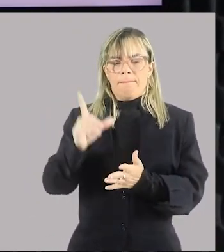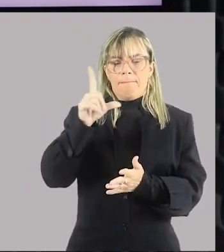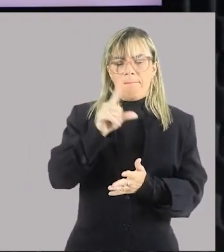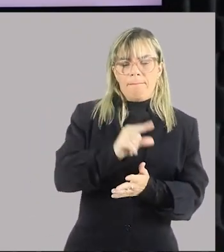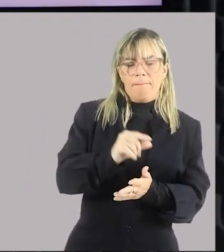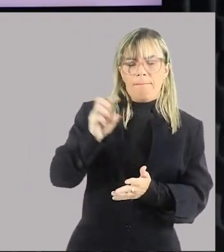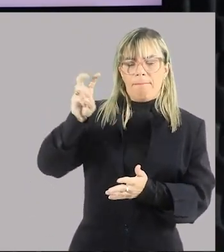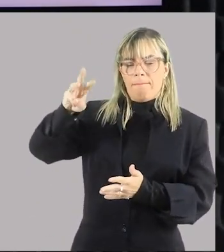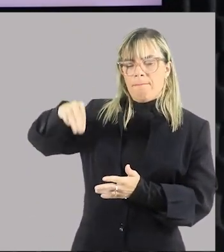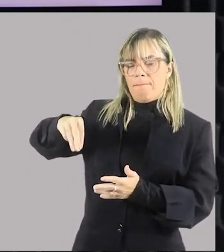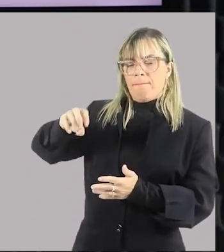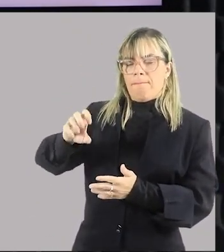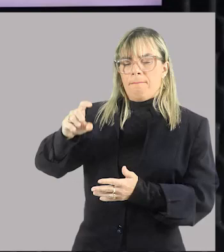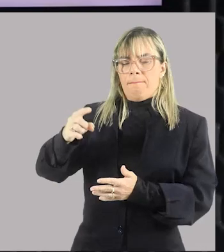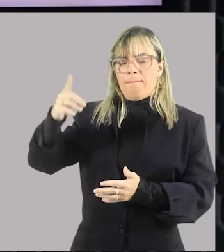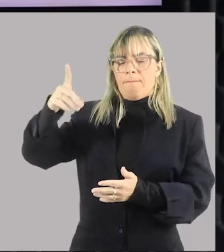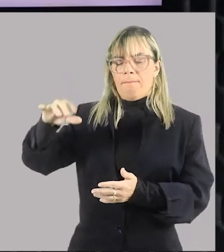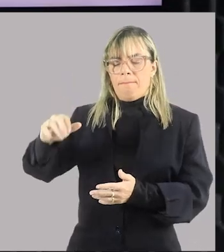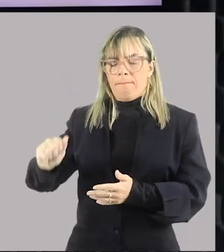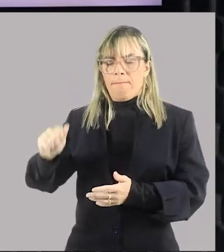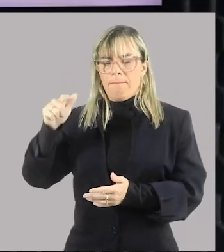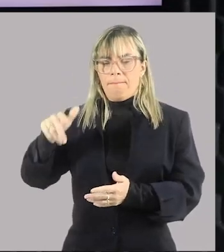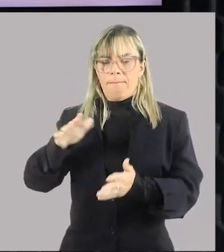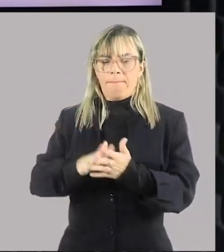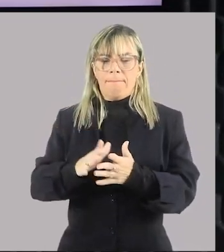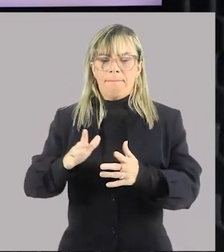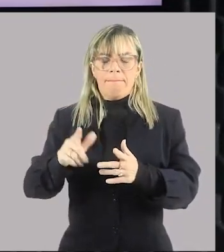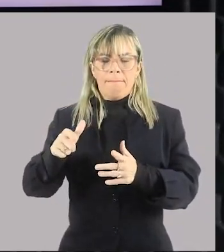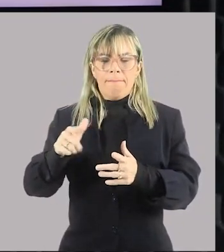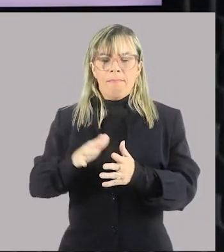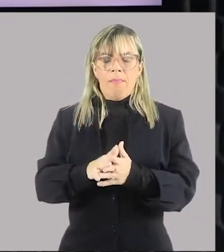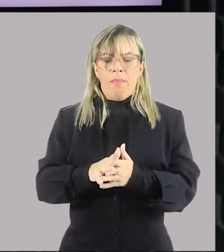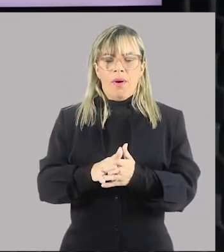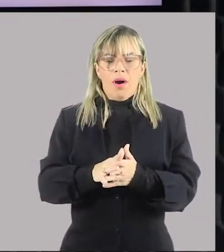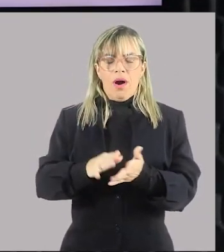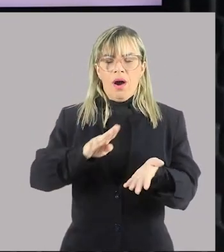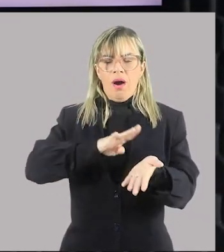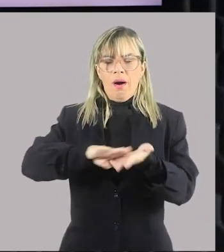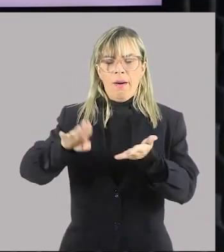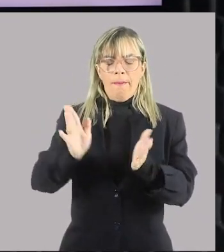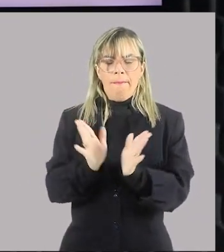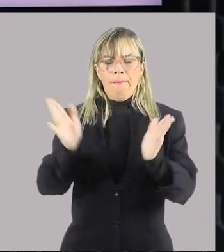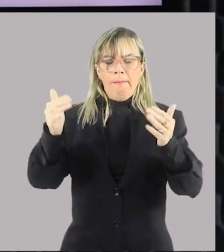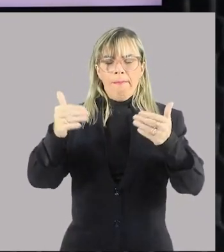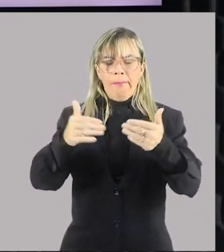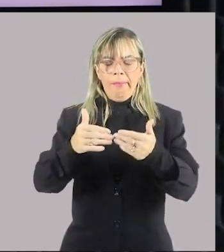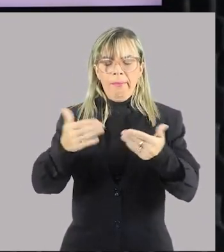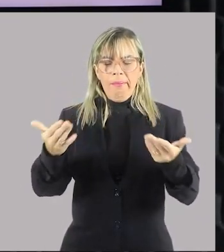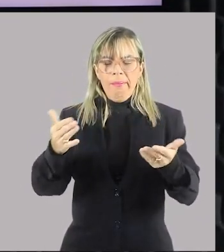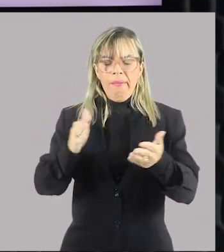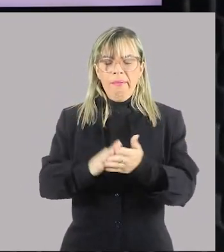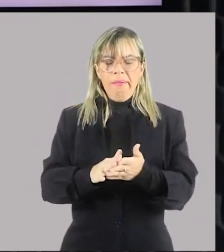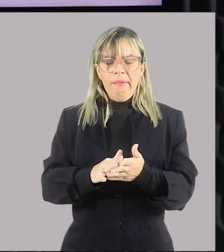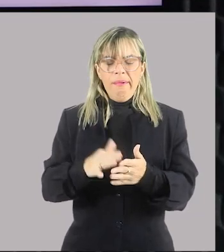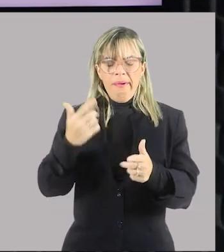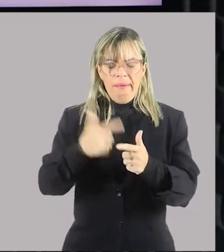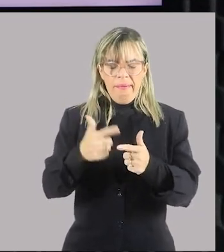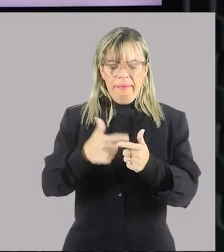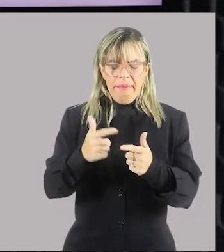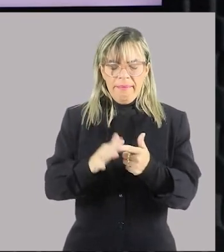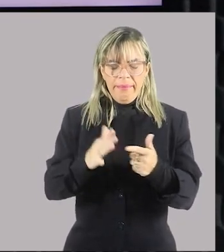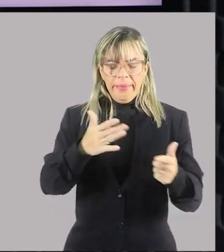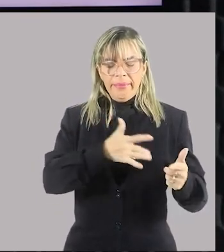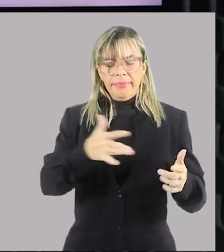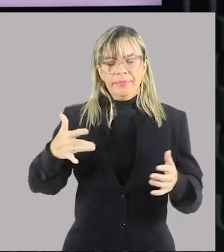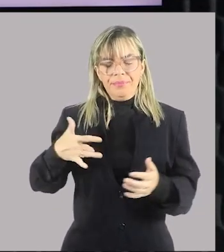empresas tiveram que fechar. E com o fechamento, devido à crise sanitária, pandêmica, econômica,